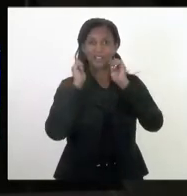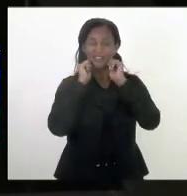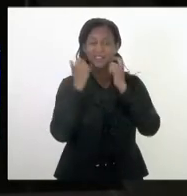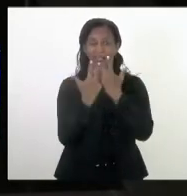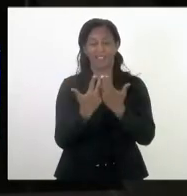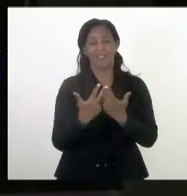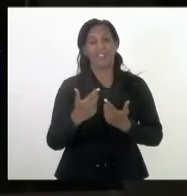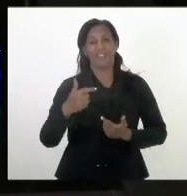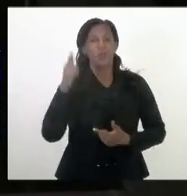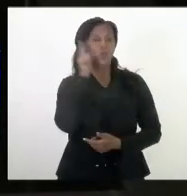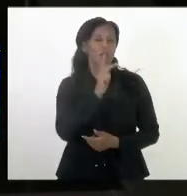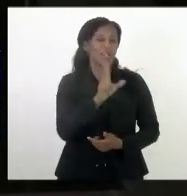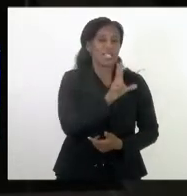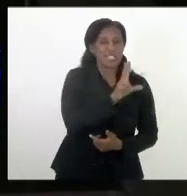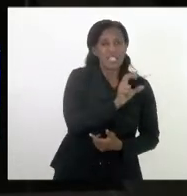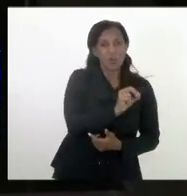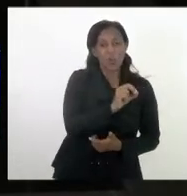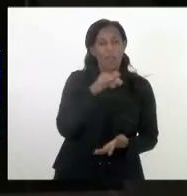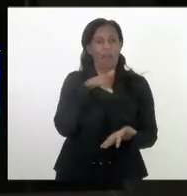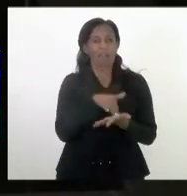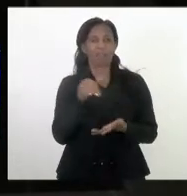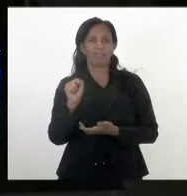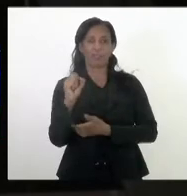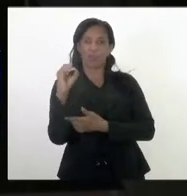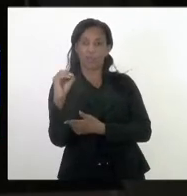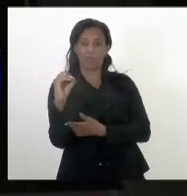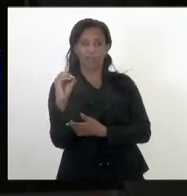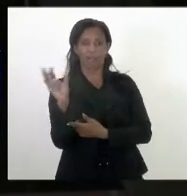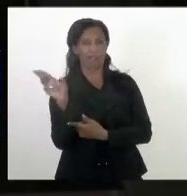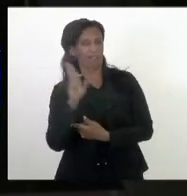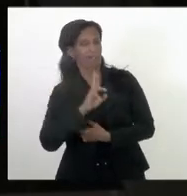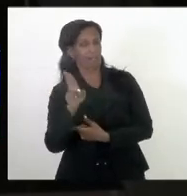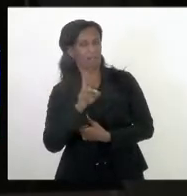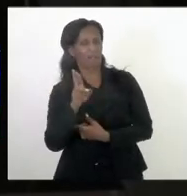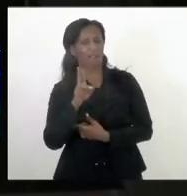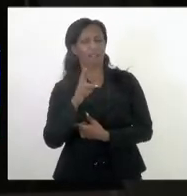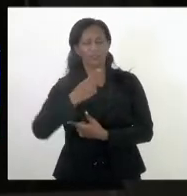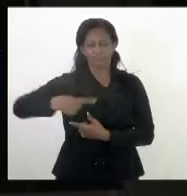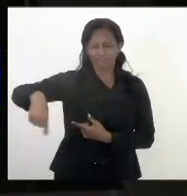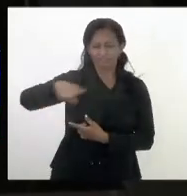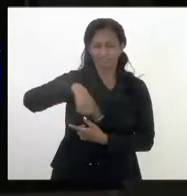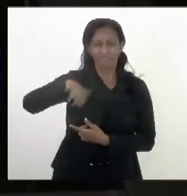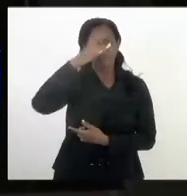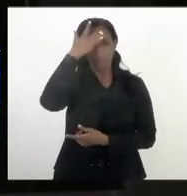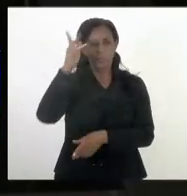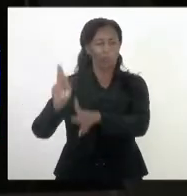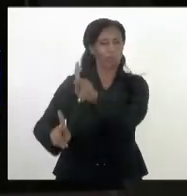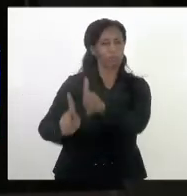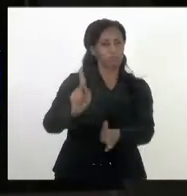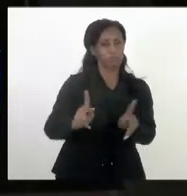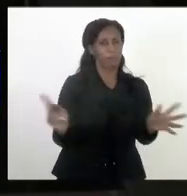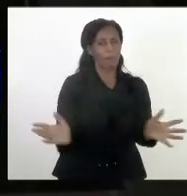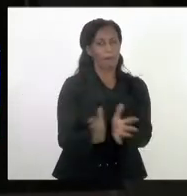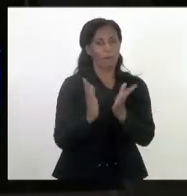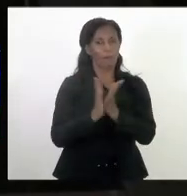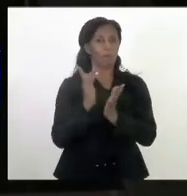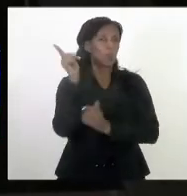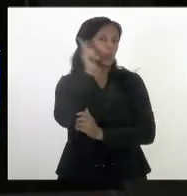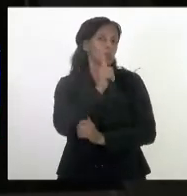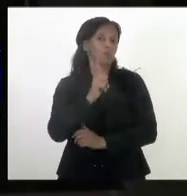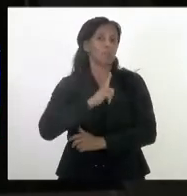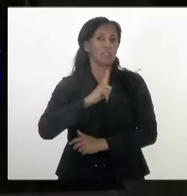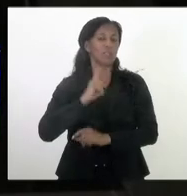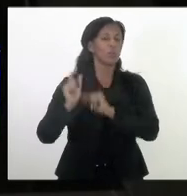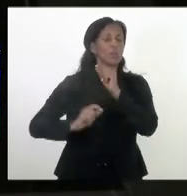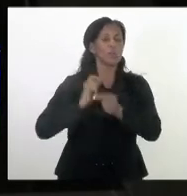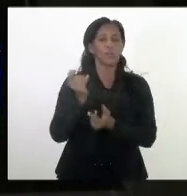50 até 80 reais para que essa população possa, sim, ter o que comer dentro da sua